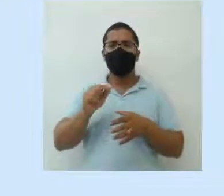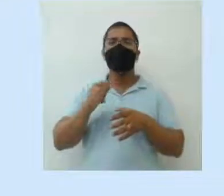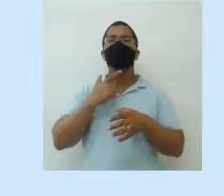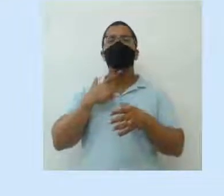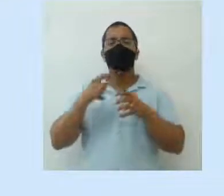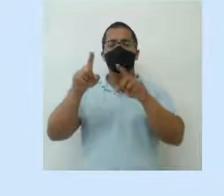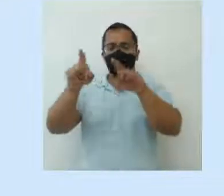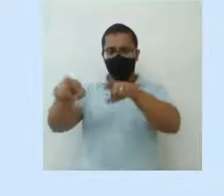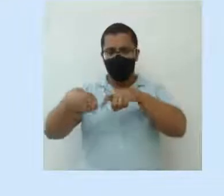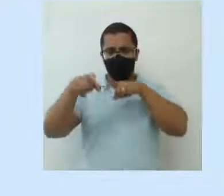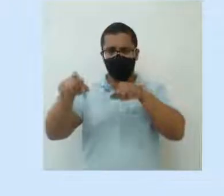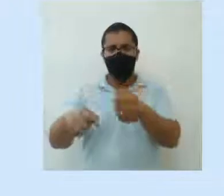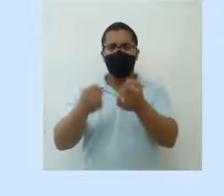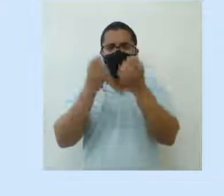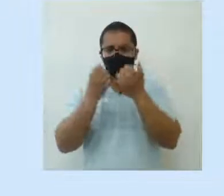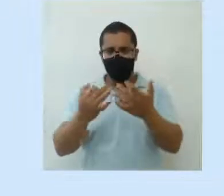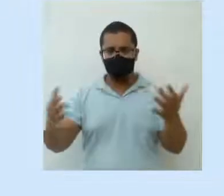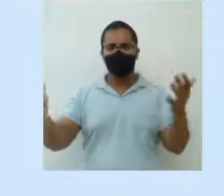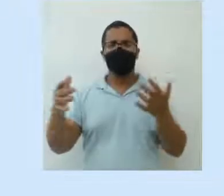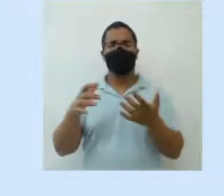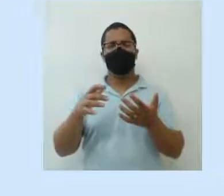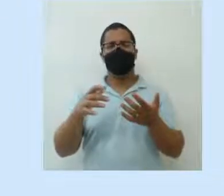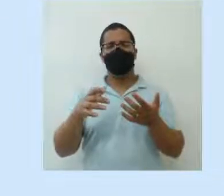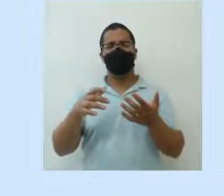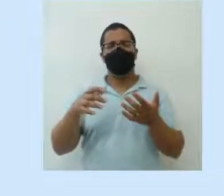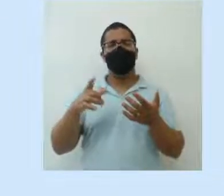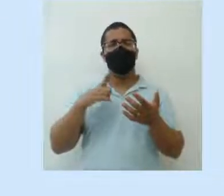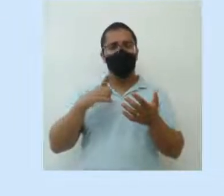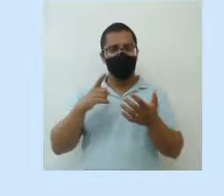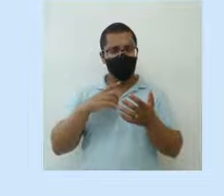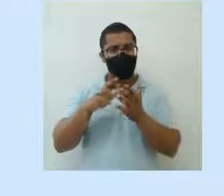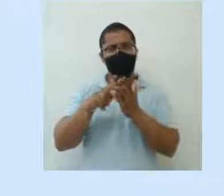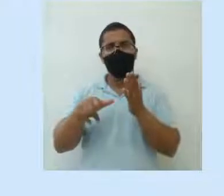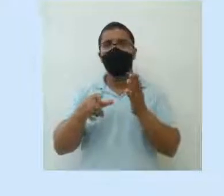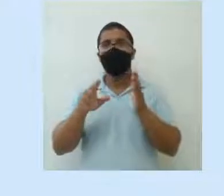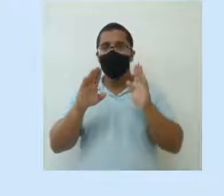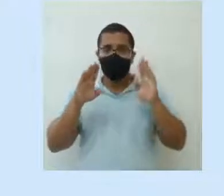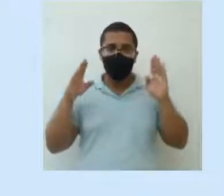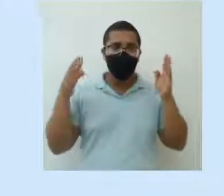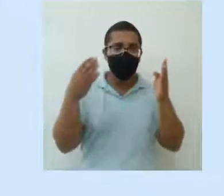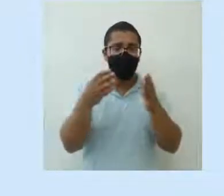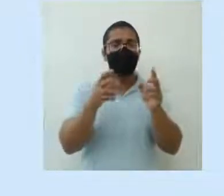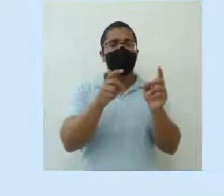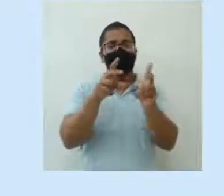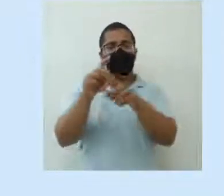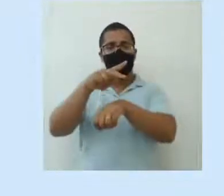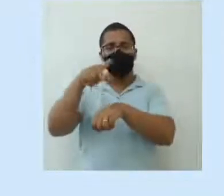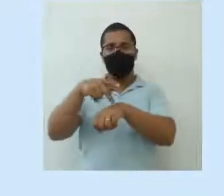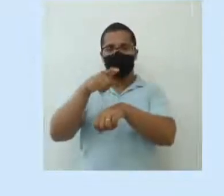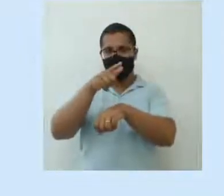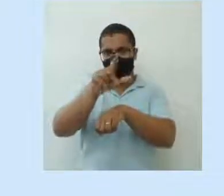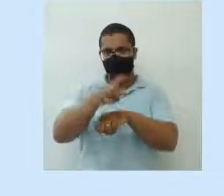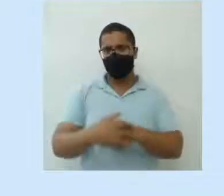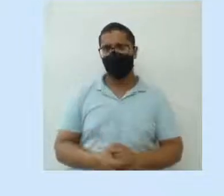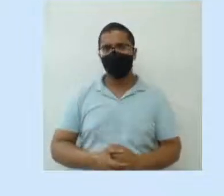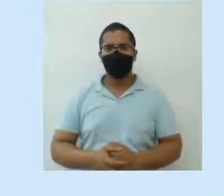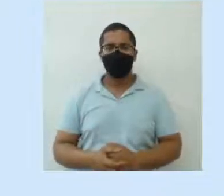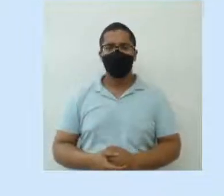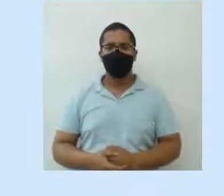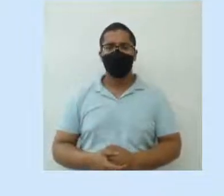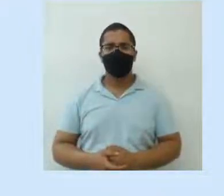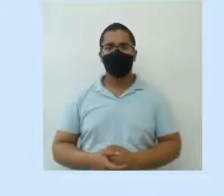Latifúndio, monocultura, né? Escravista para exportação. Então, pessoal, então aí eu deixar para vocês aí